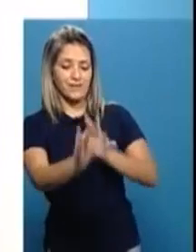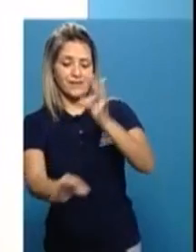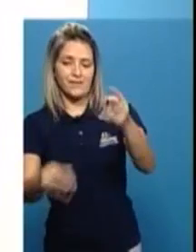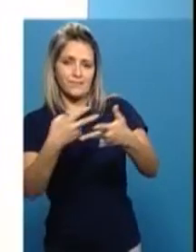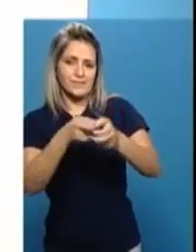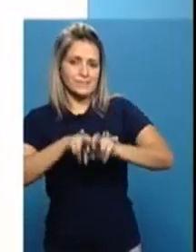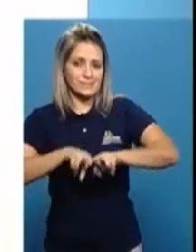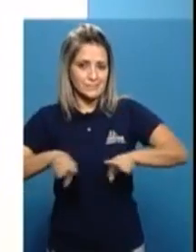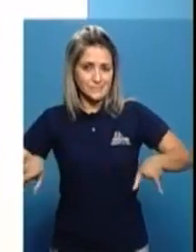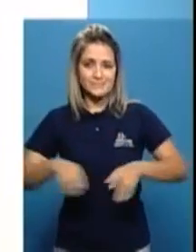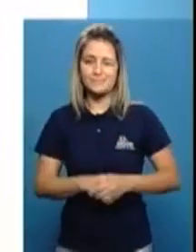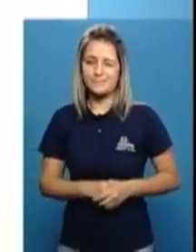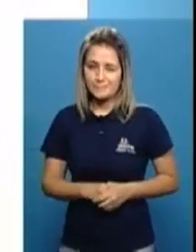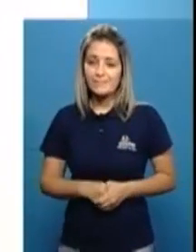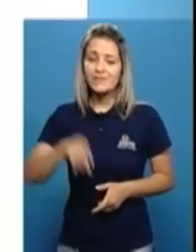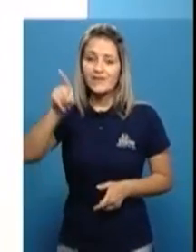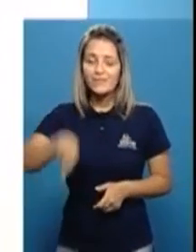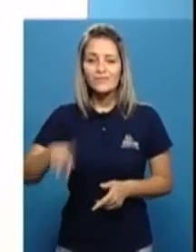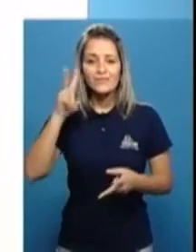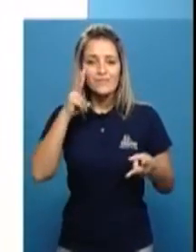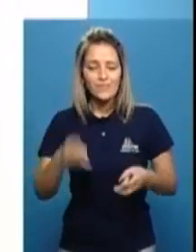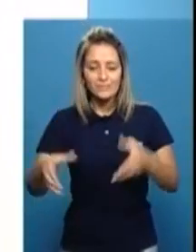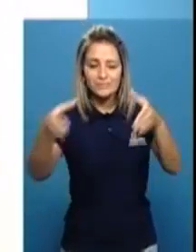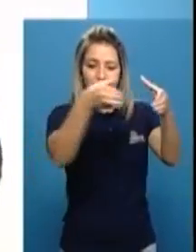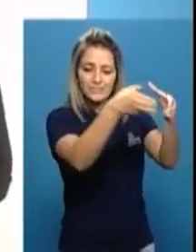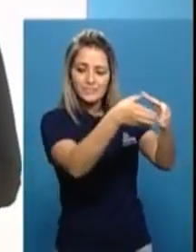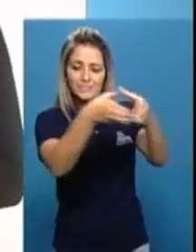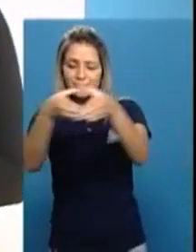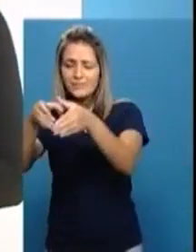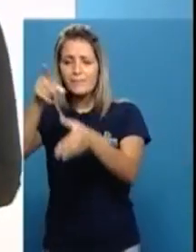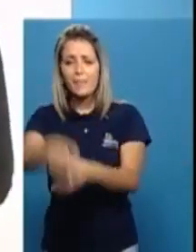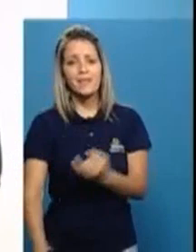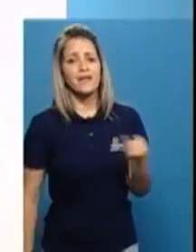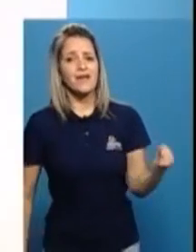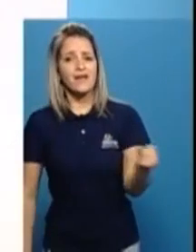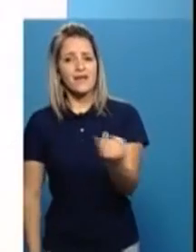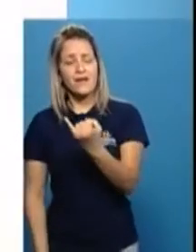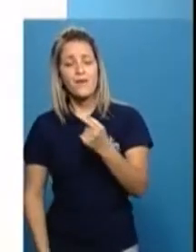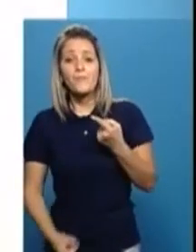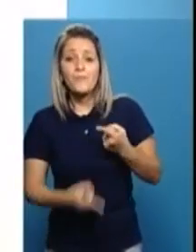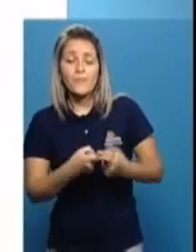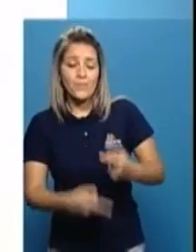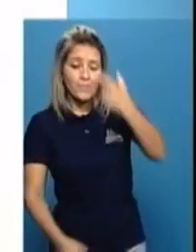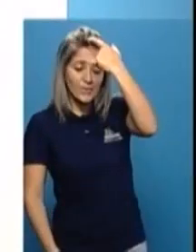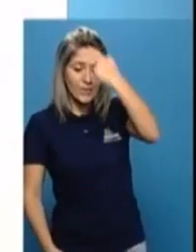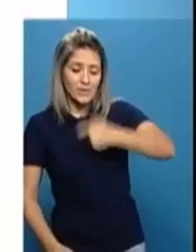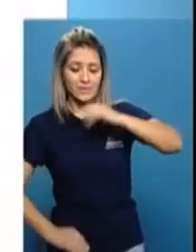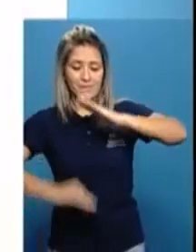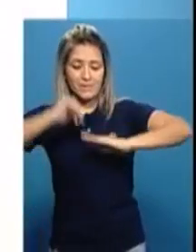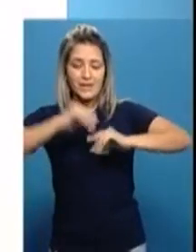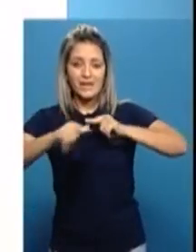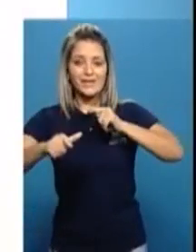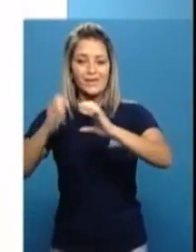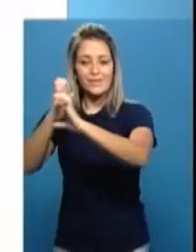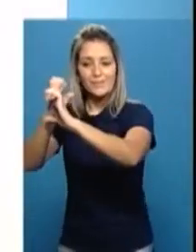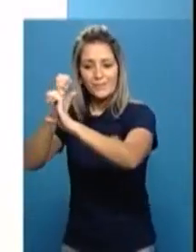etc. Essa classificação é muito importante, pois vai permitir aos profissionais de